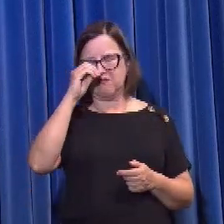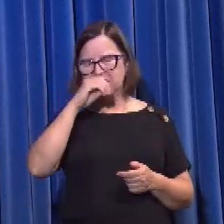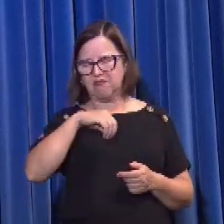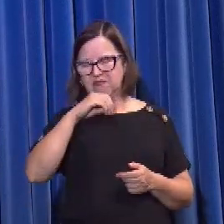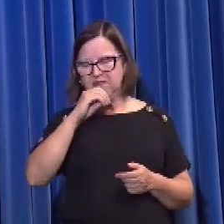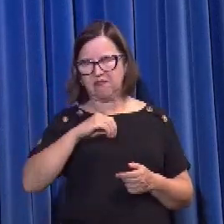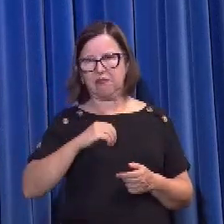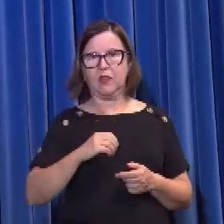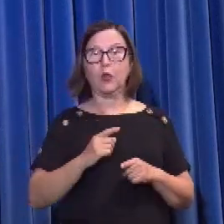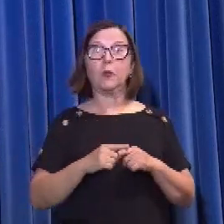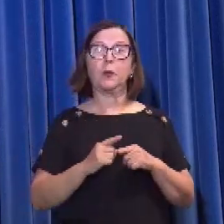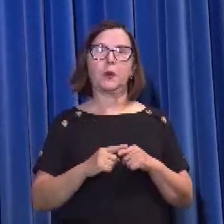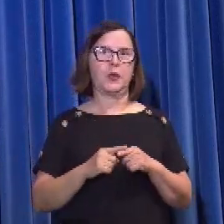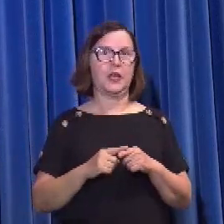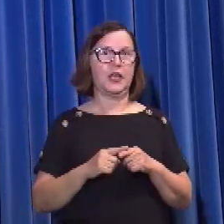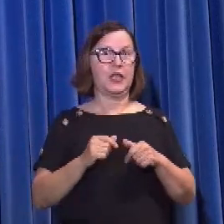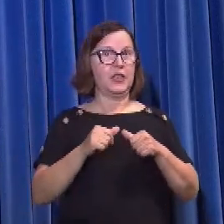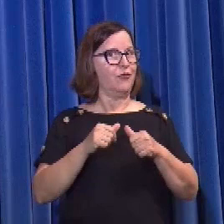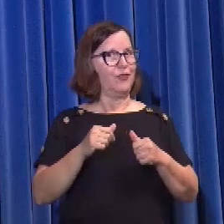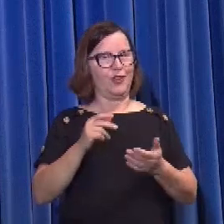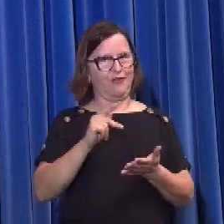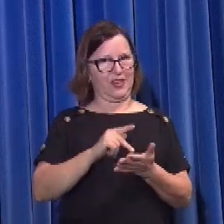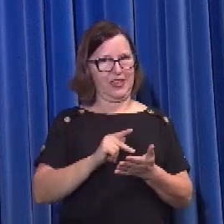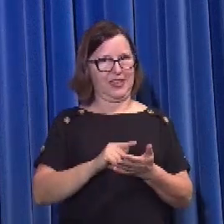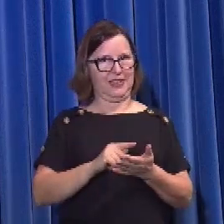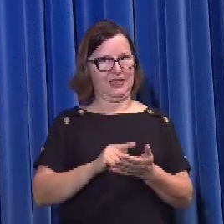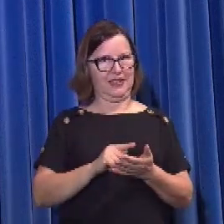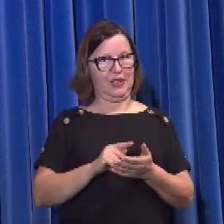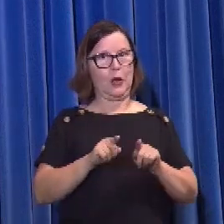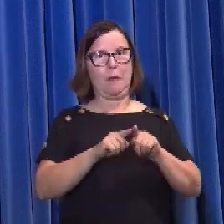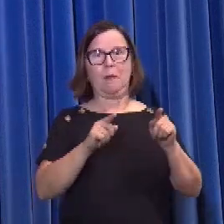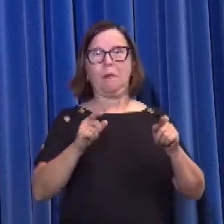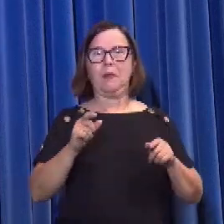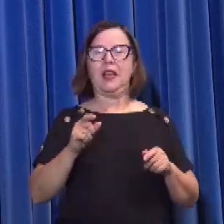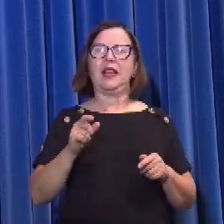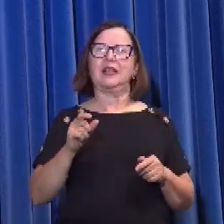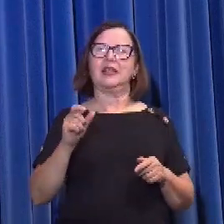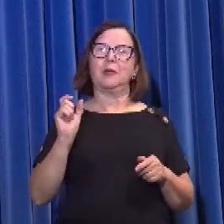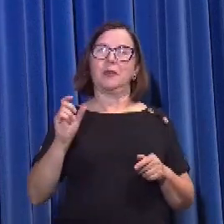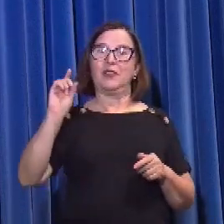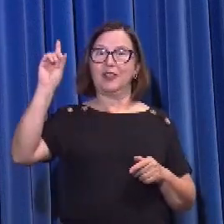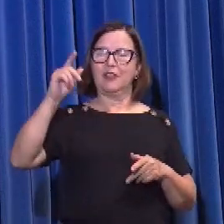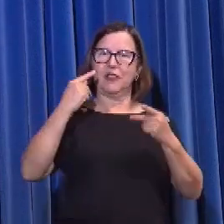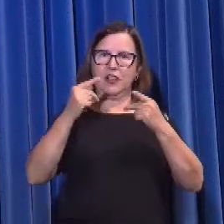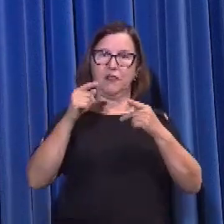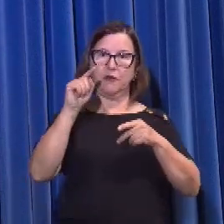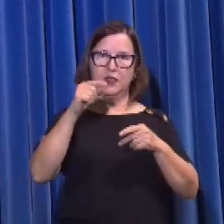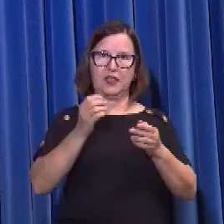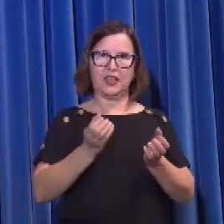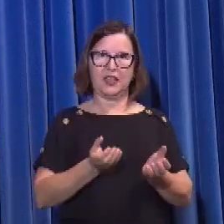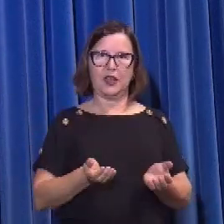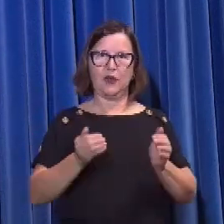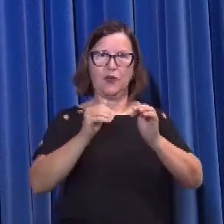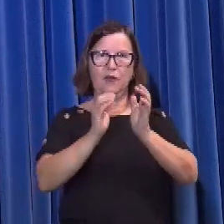A verdade está na palavra, e a palavra diz que você é um vaso frágil, e tem que ser assim, para que o conteúdo do vaso, que